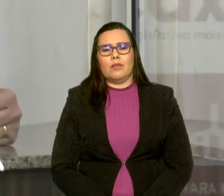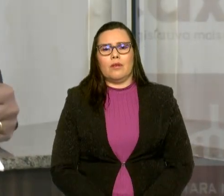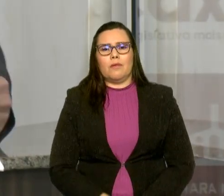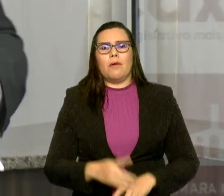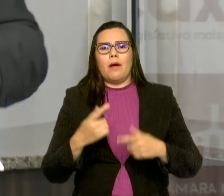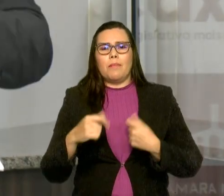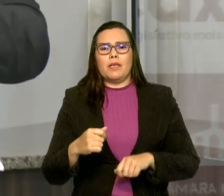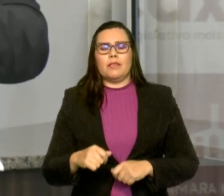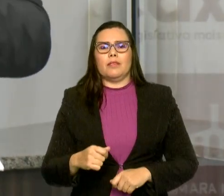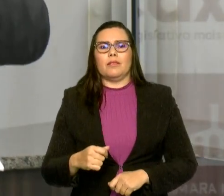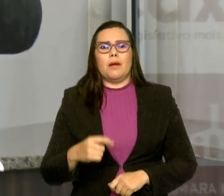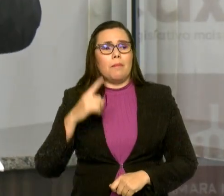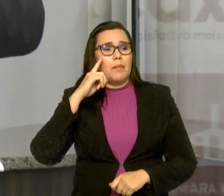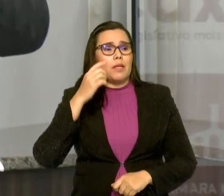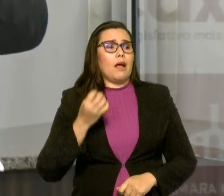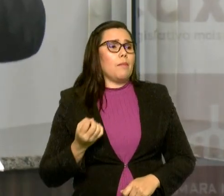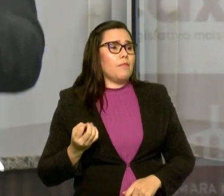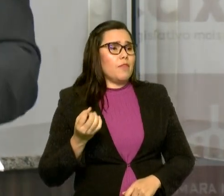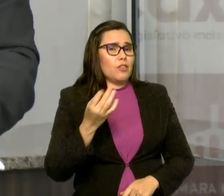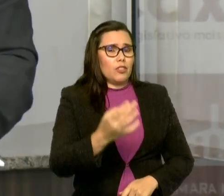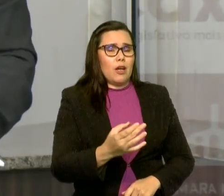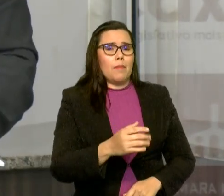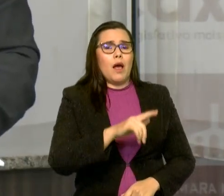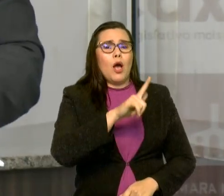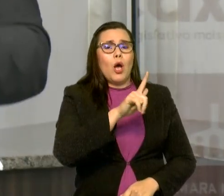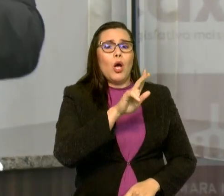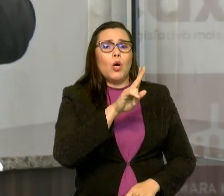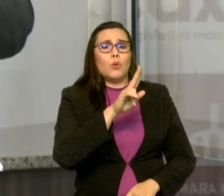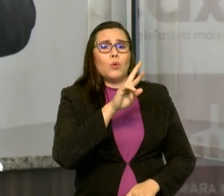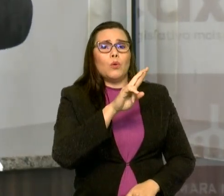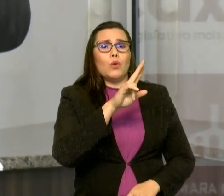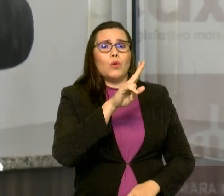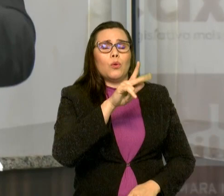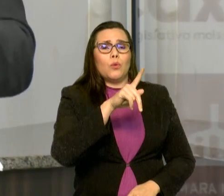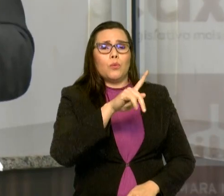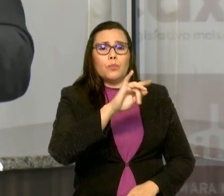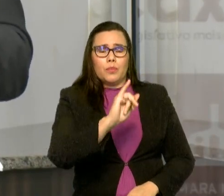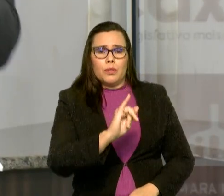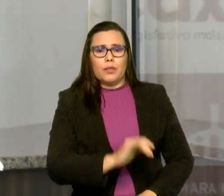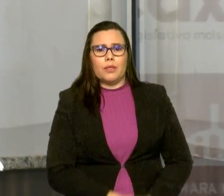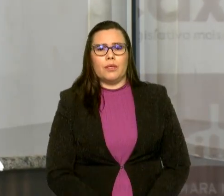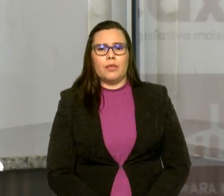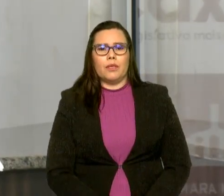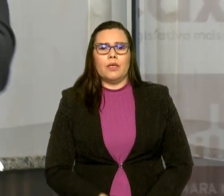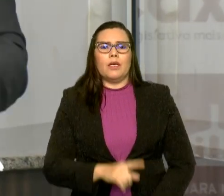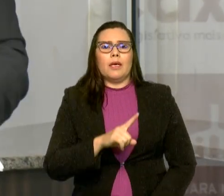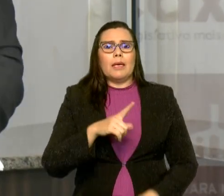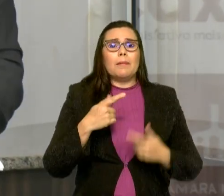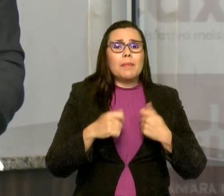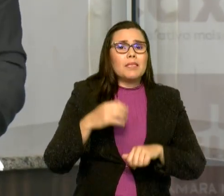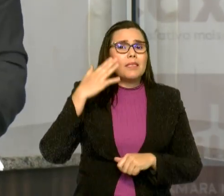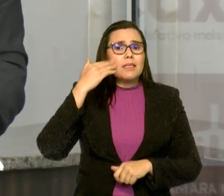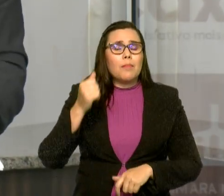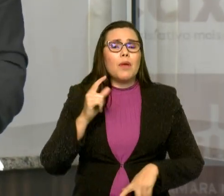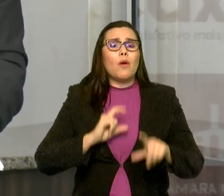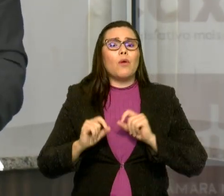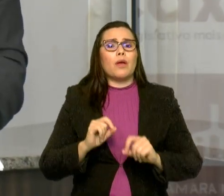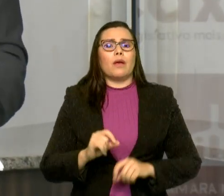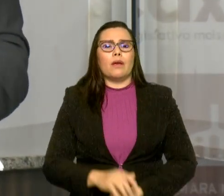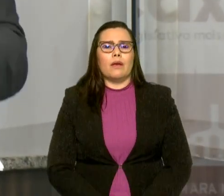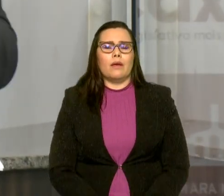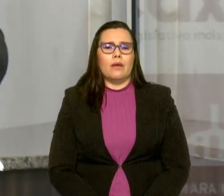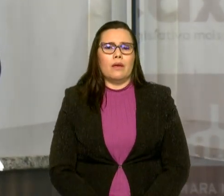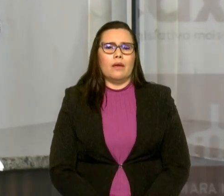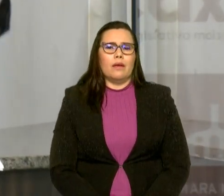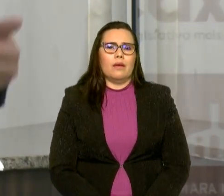Gurupi e pensa logo, estamos no Nordeste da Paracleide, lá deve ser Caatinga, e quando chega lá se depara com a floresta